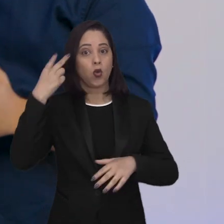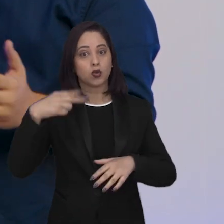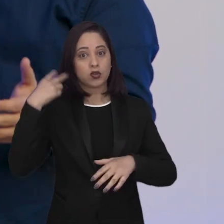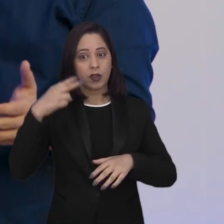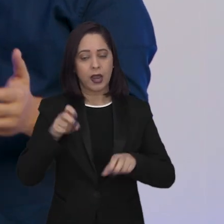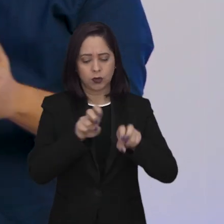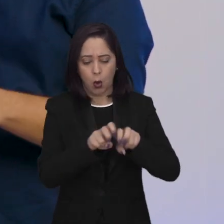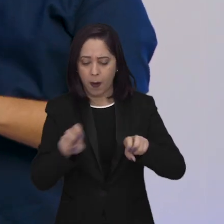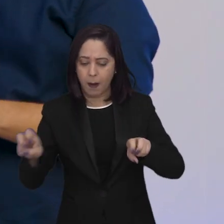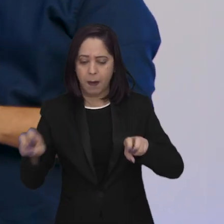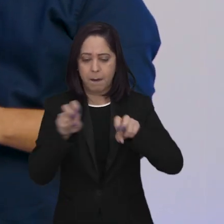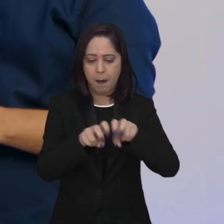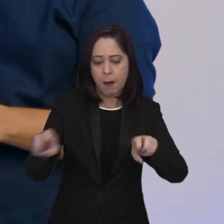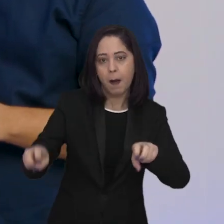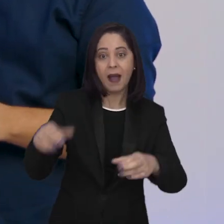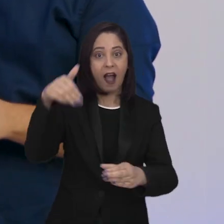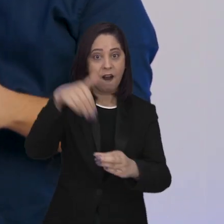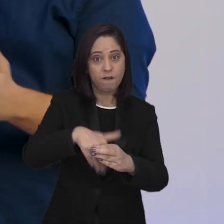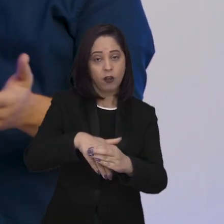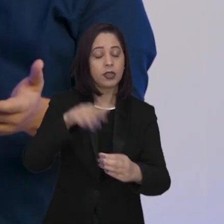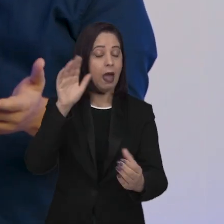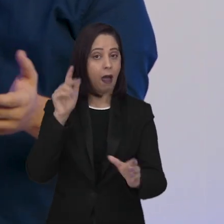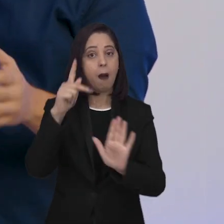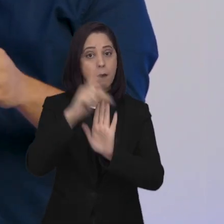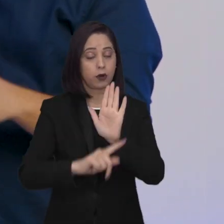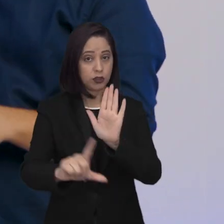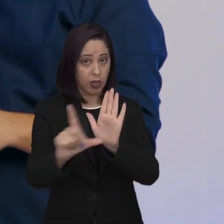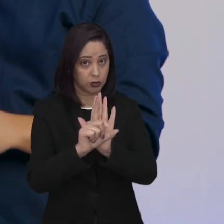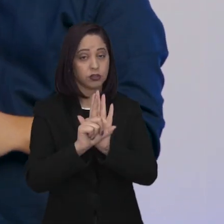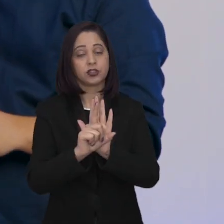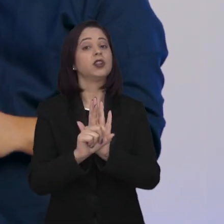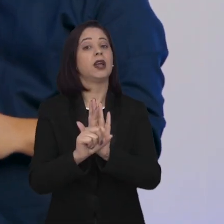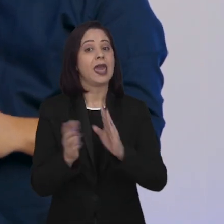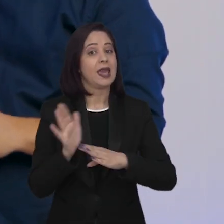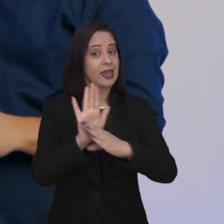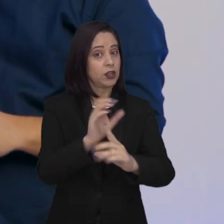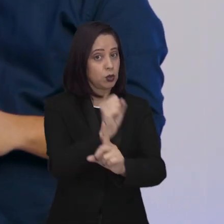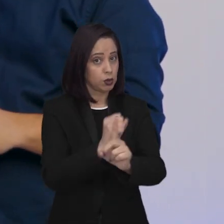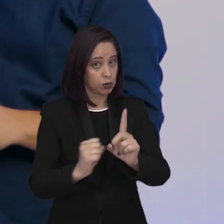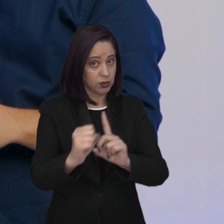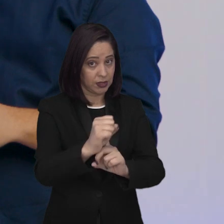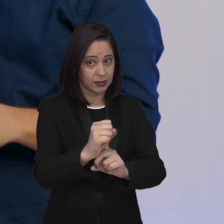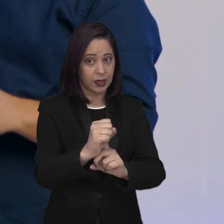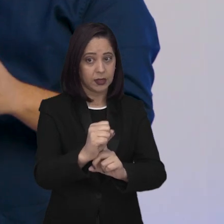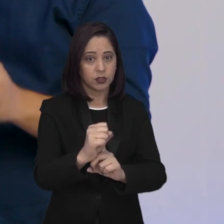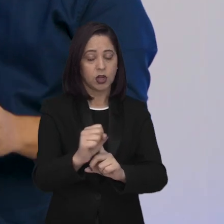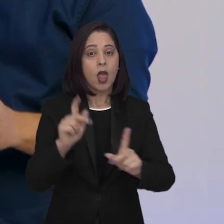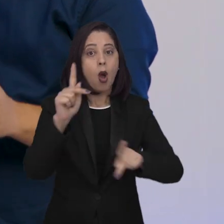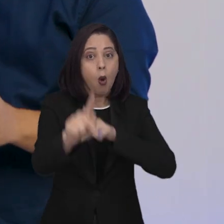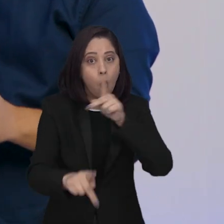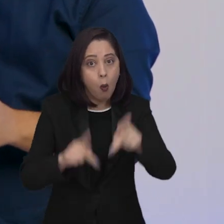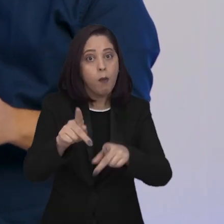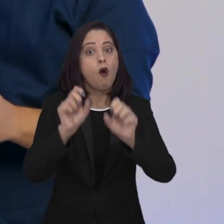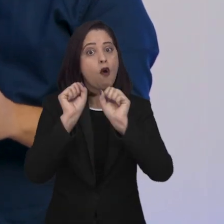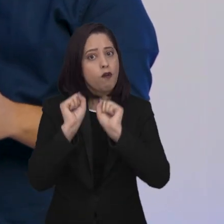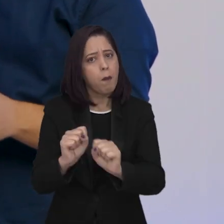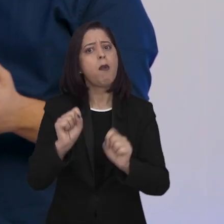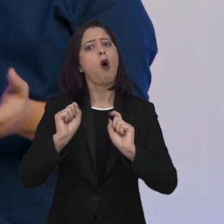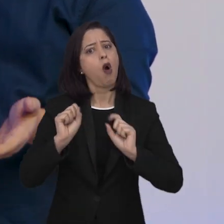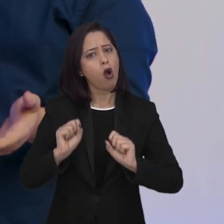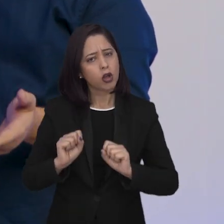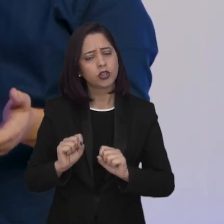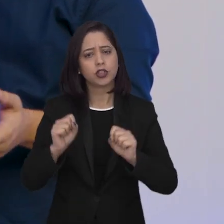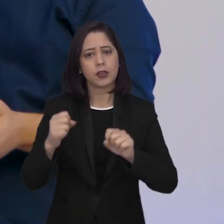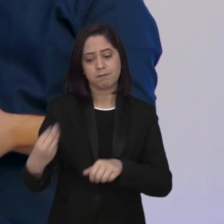reúnem para apresentar e votar projetos de lei, tratar de assuntos que impactam o dia a dia da cidade. E a população pode acompanhar as atividades